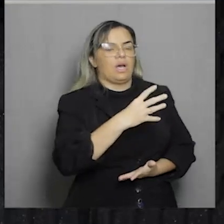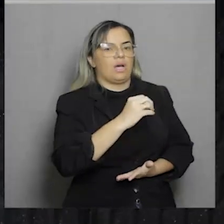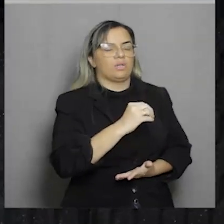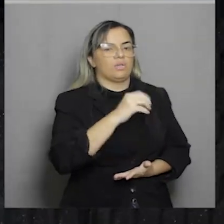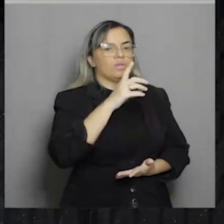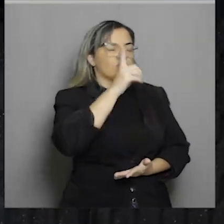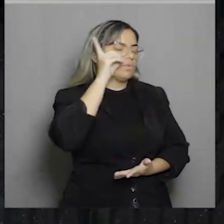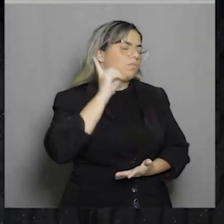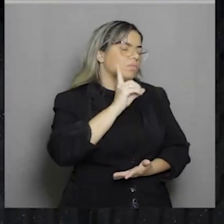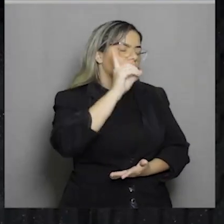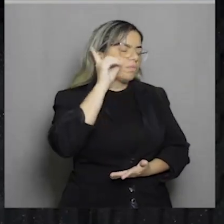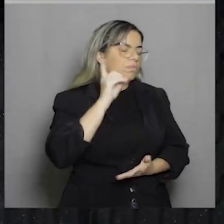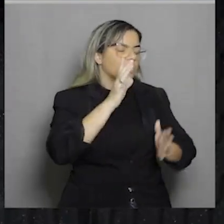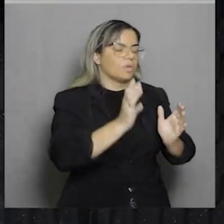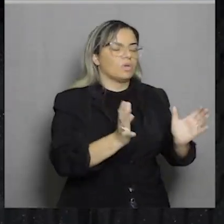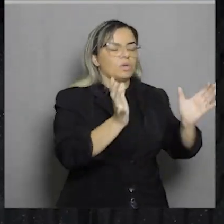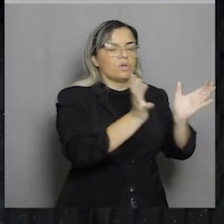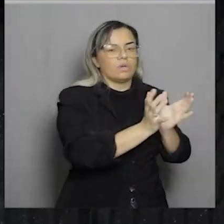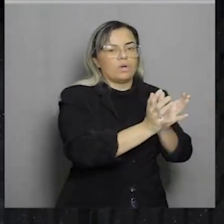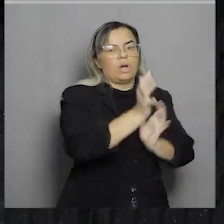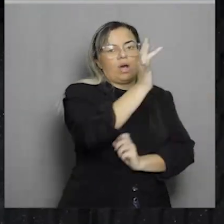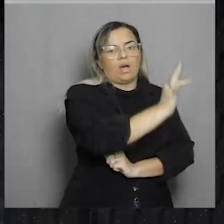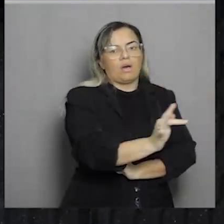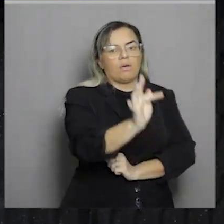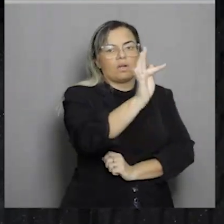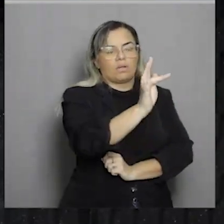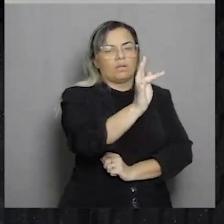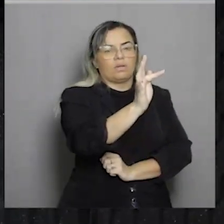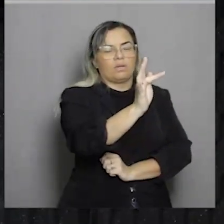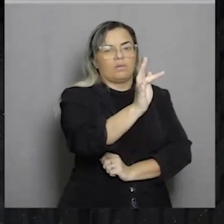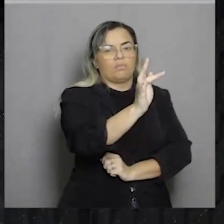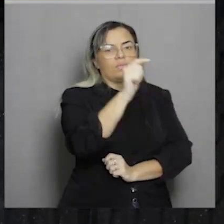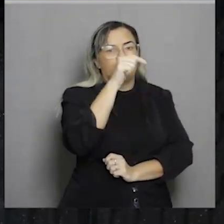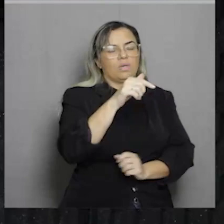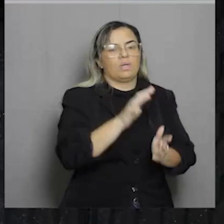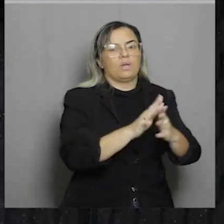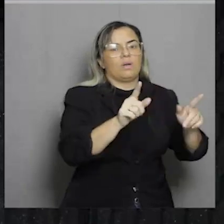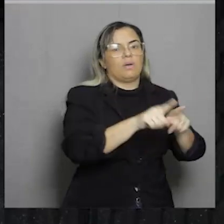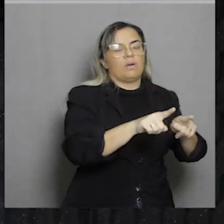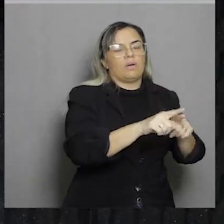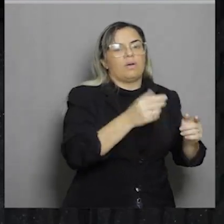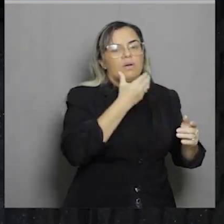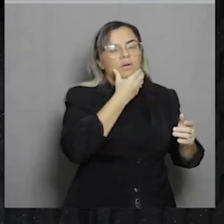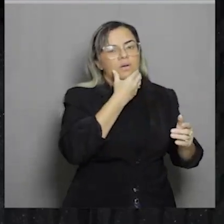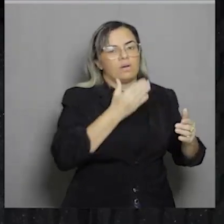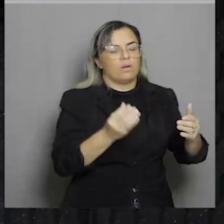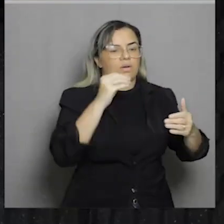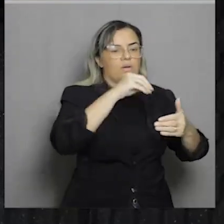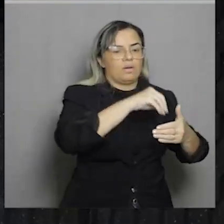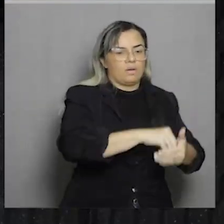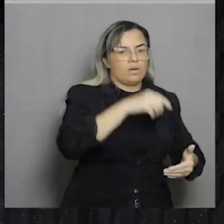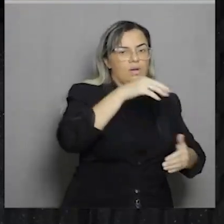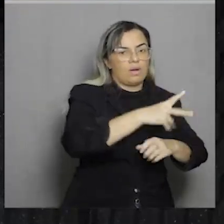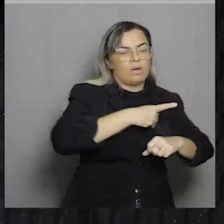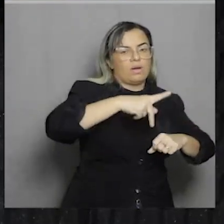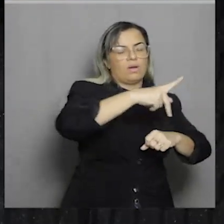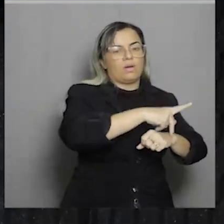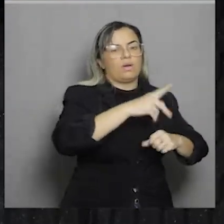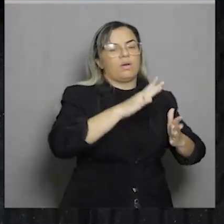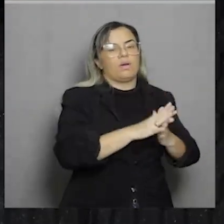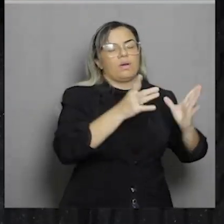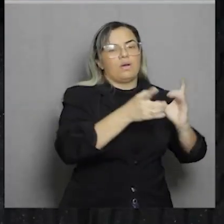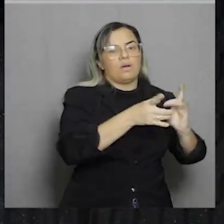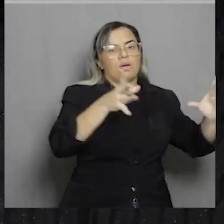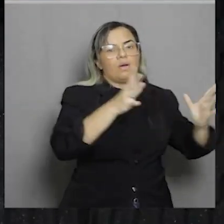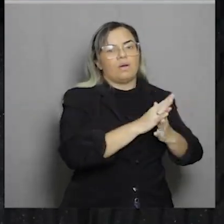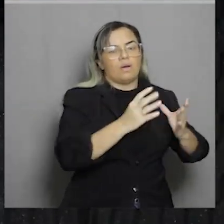Estados Unidos, a França e a Inglaterra, países democráticos,